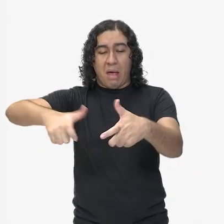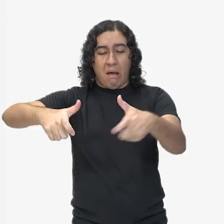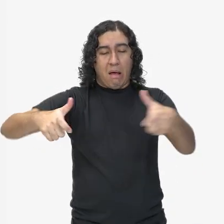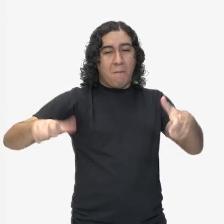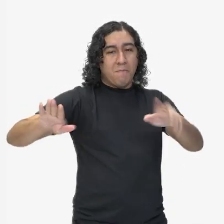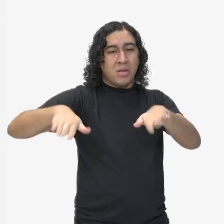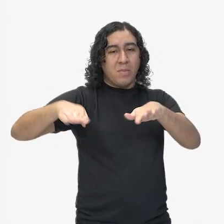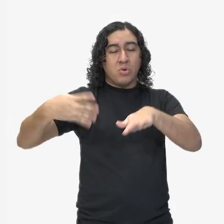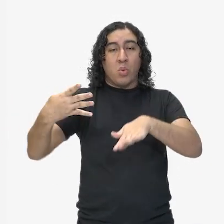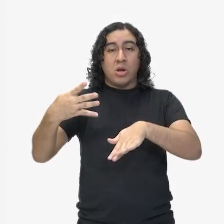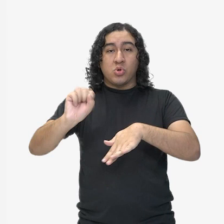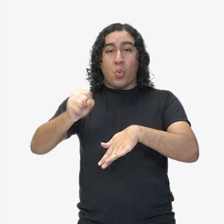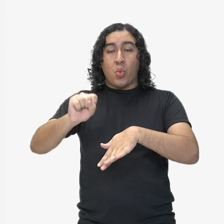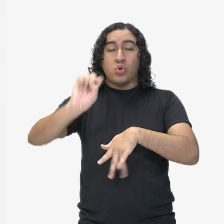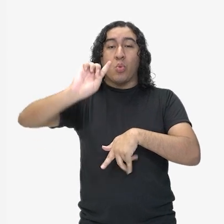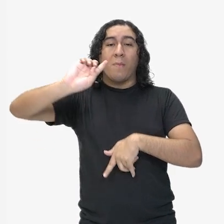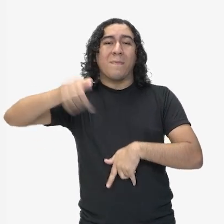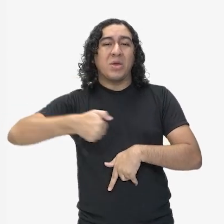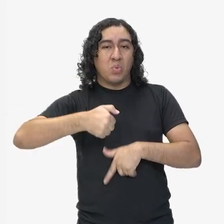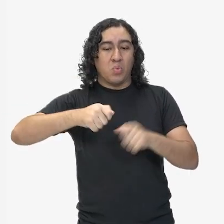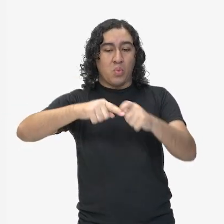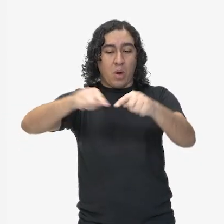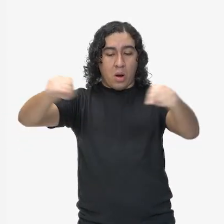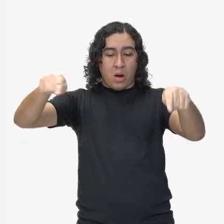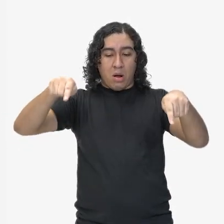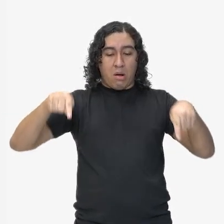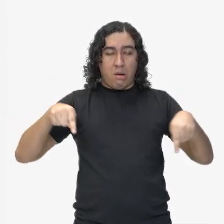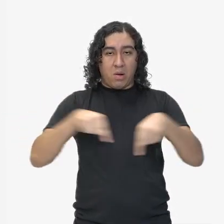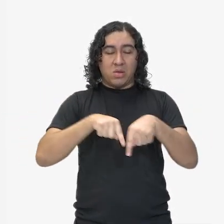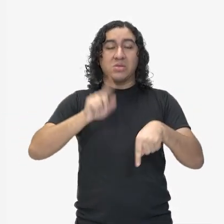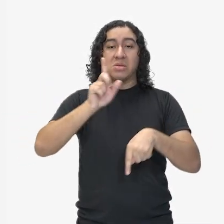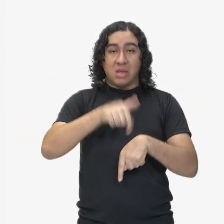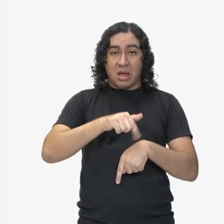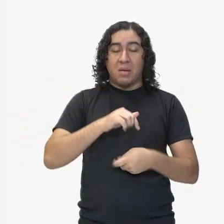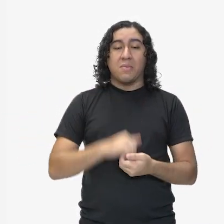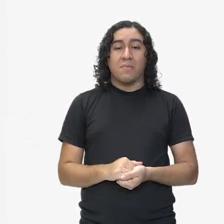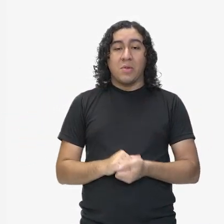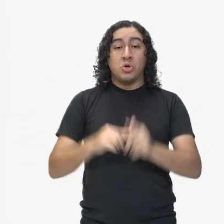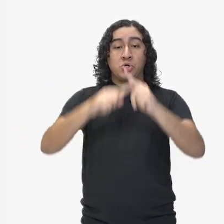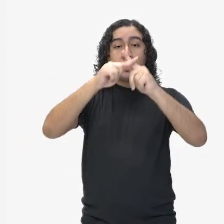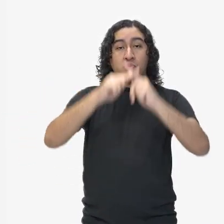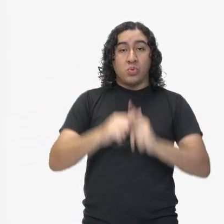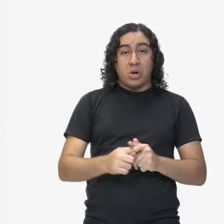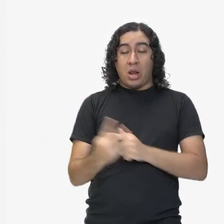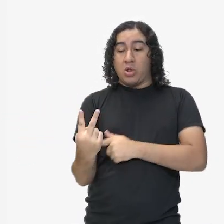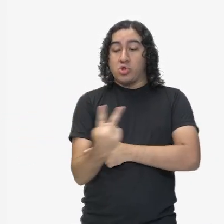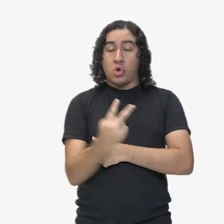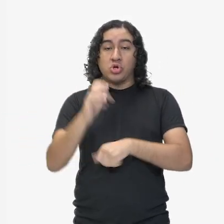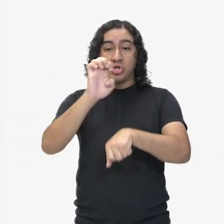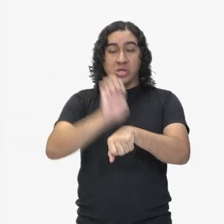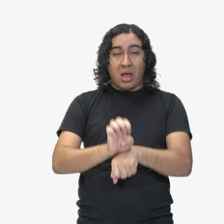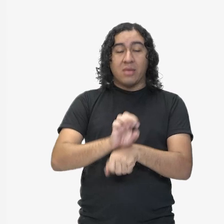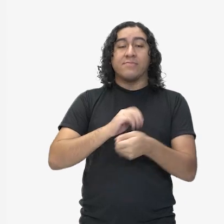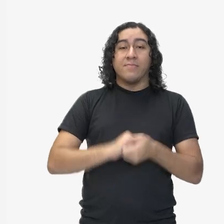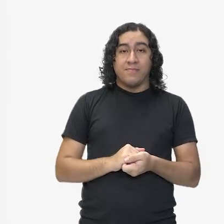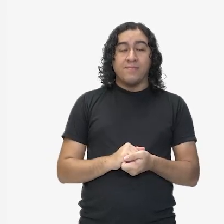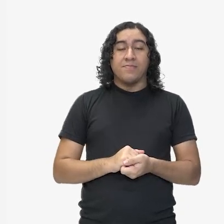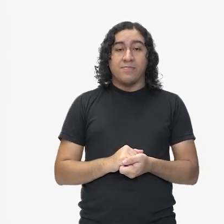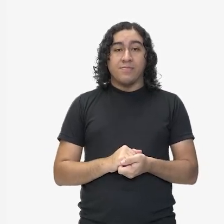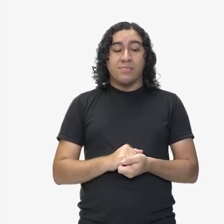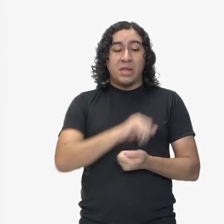48.000 quilômetros quadrados disputado, isto é, contestada entre os 2 estados. Que estado? Santa Catarina